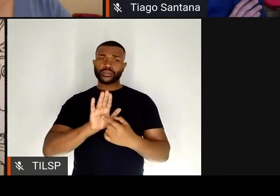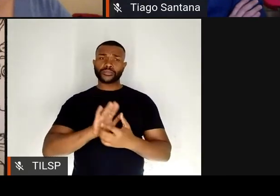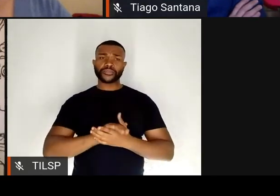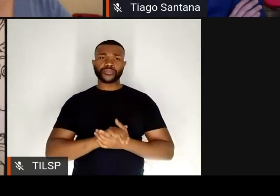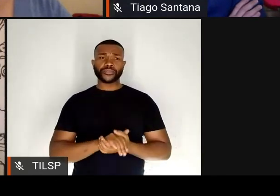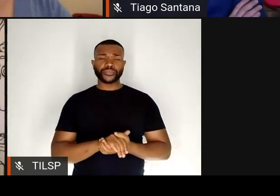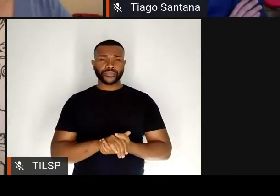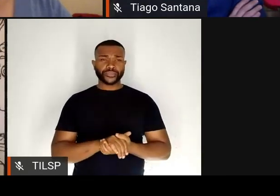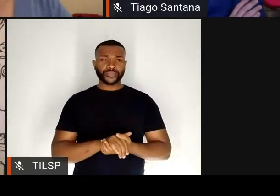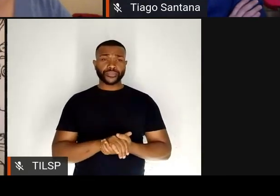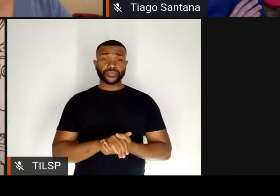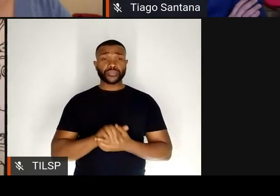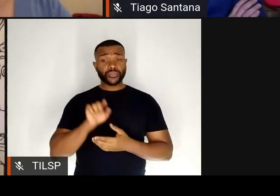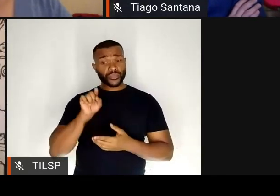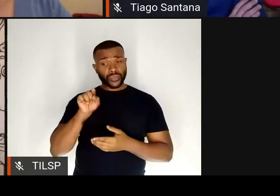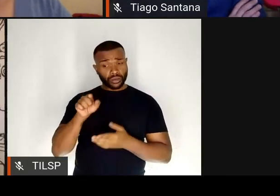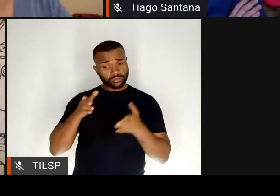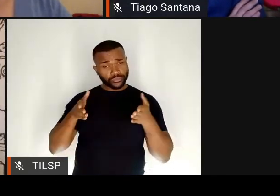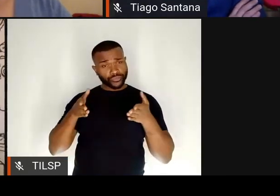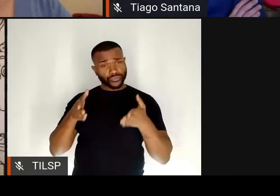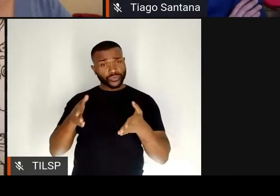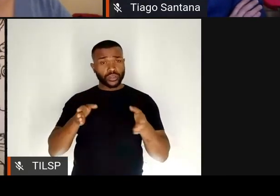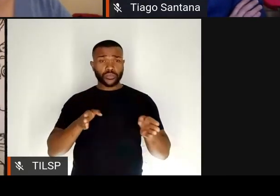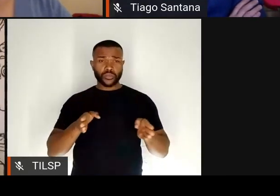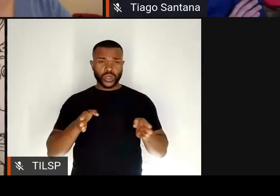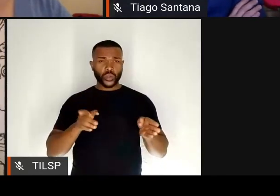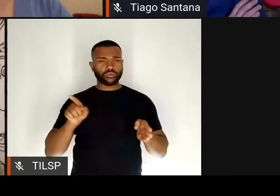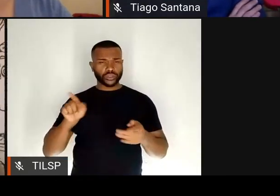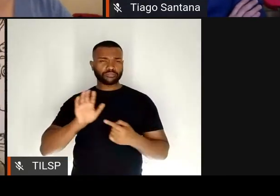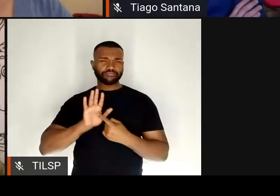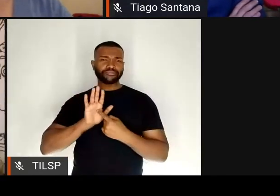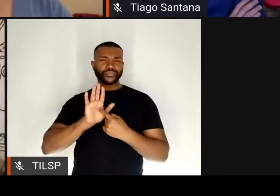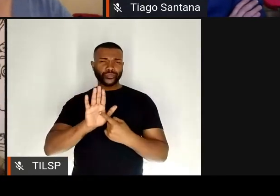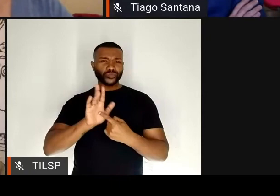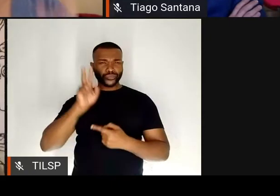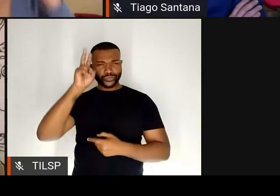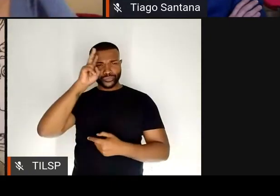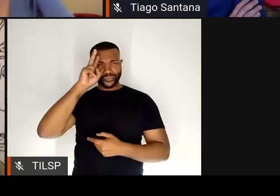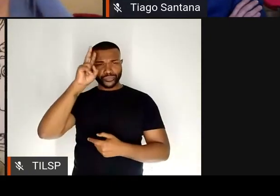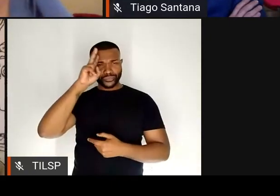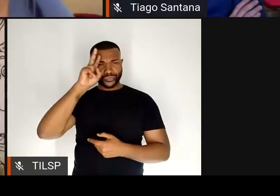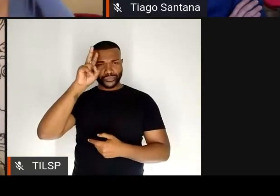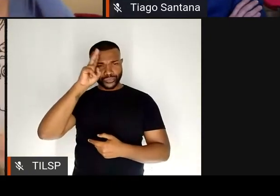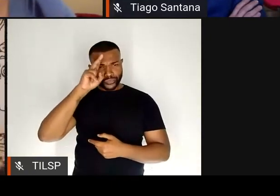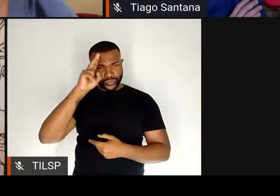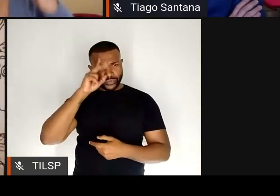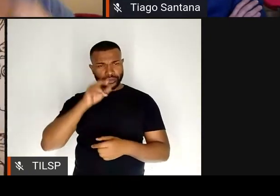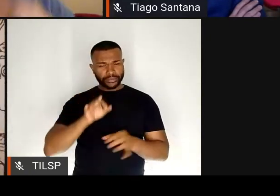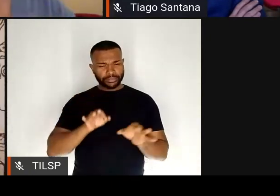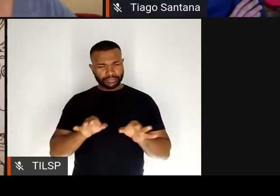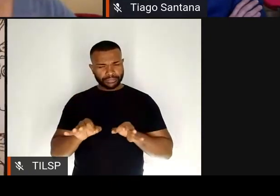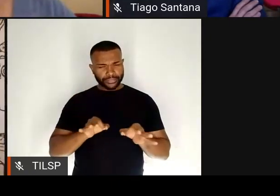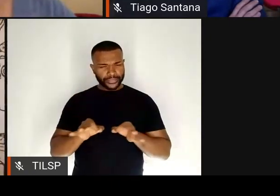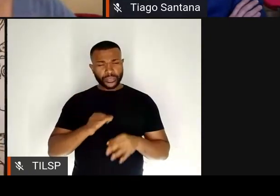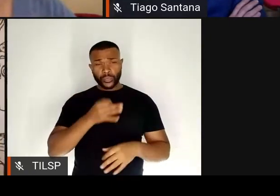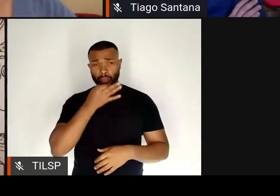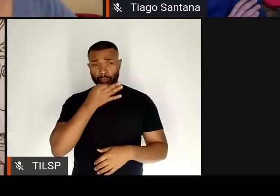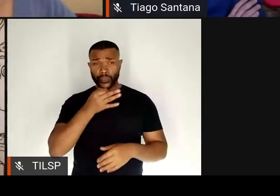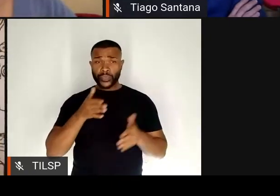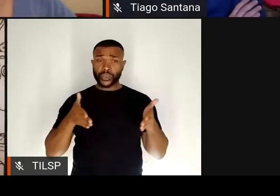Acho que é algo bem específico, né, do período que se aponta, né, desse de reconstrução, né, talvez para um comentário